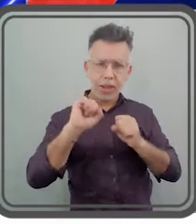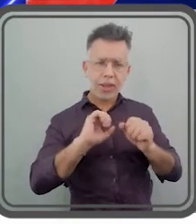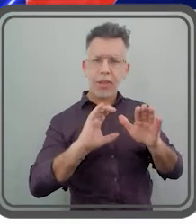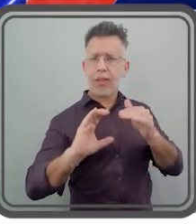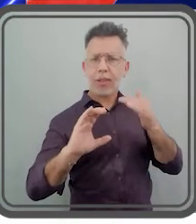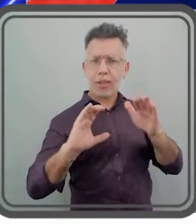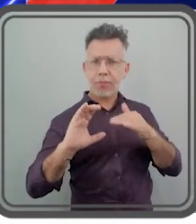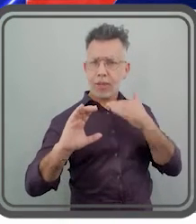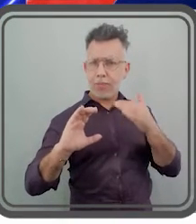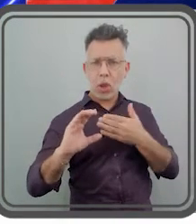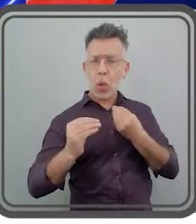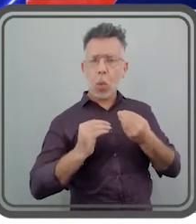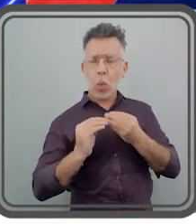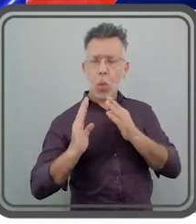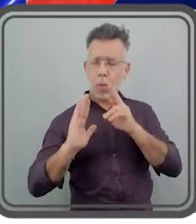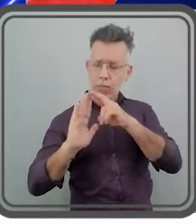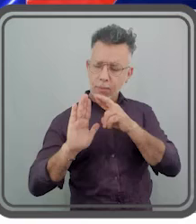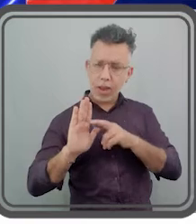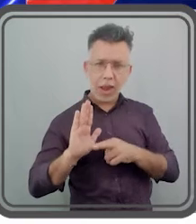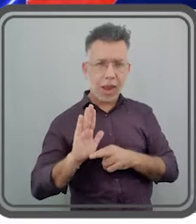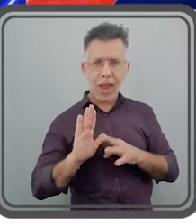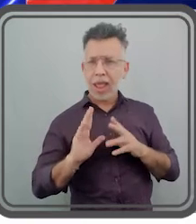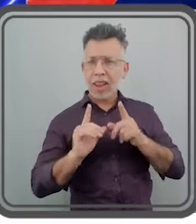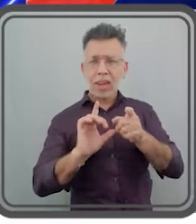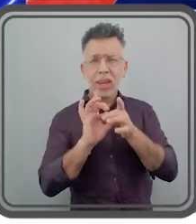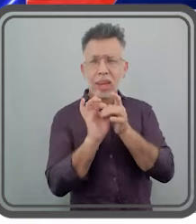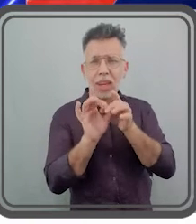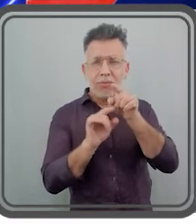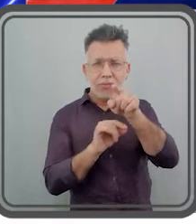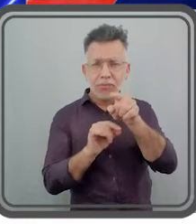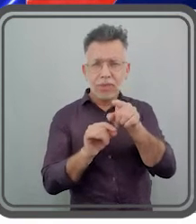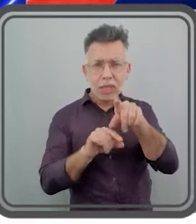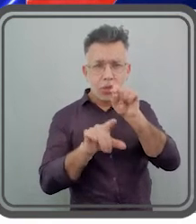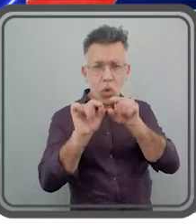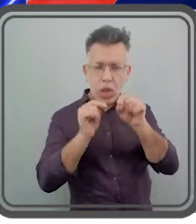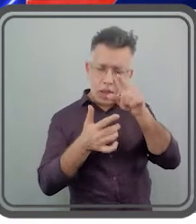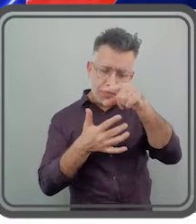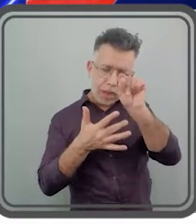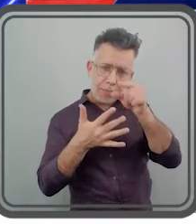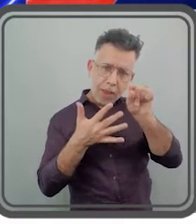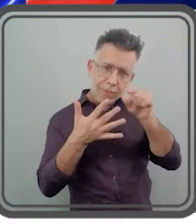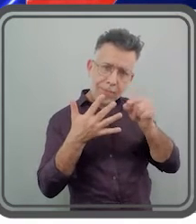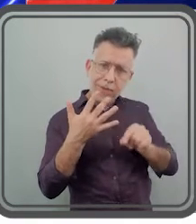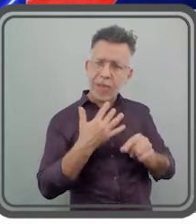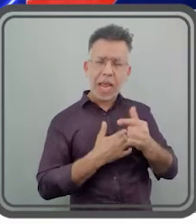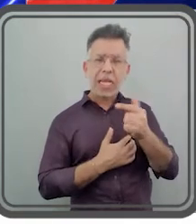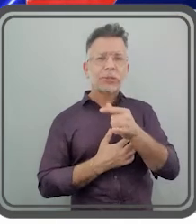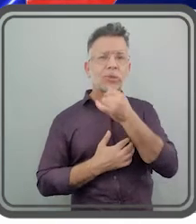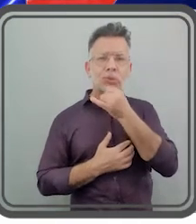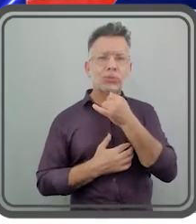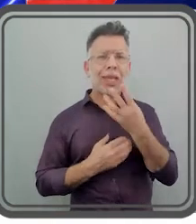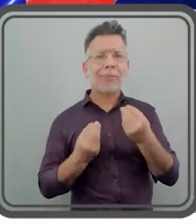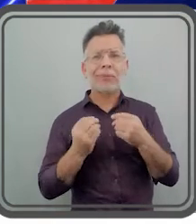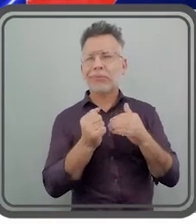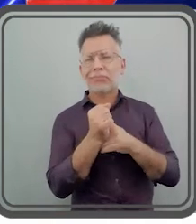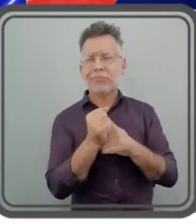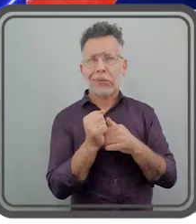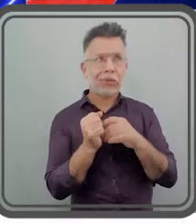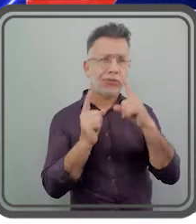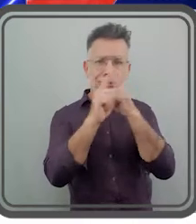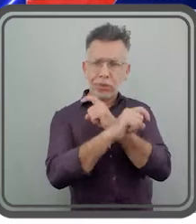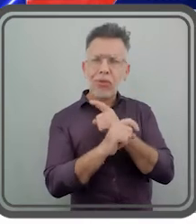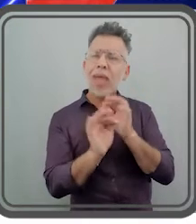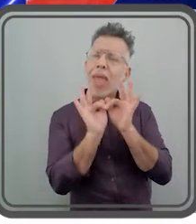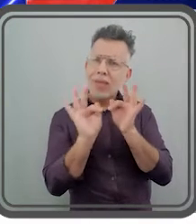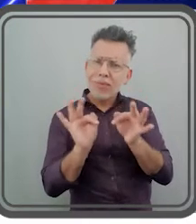receber os emails' aquele Como funciona o processo é totalmente Elvis então não tem nenhum não tem não tem não tem segredo é bem simples